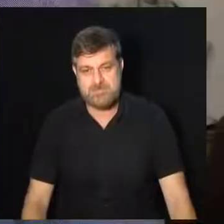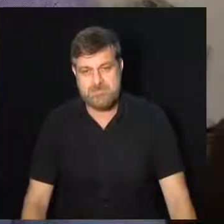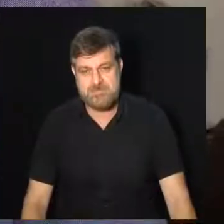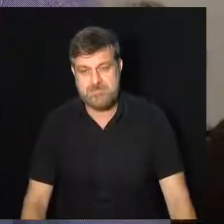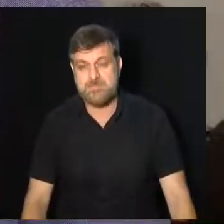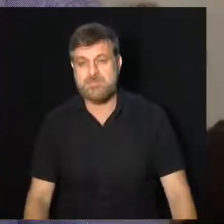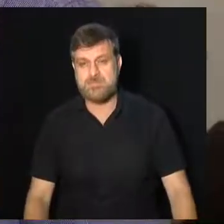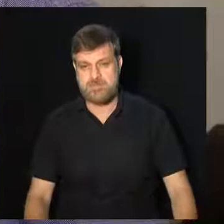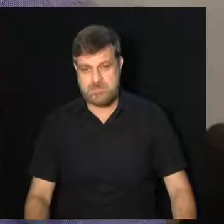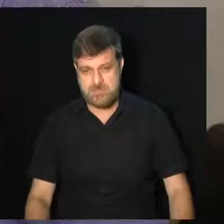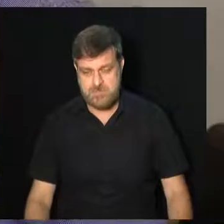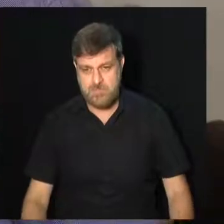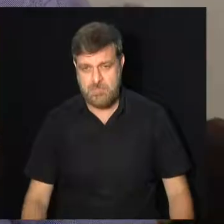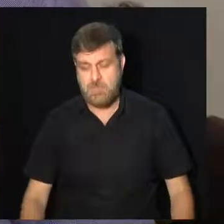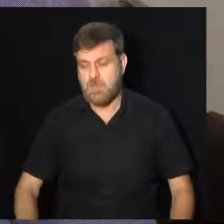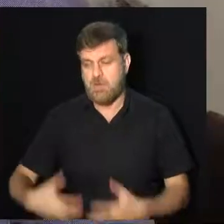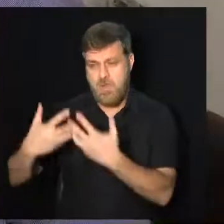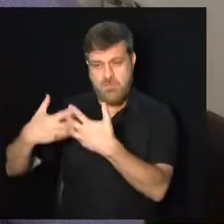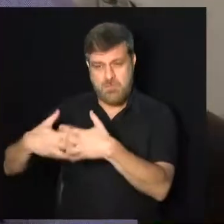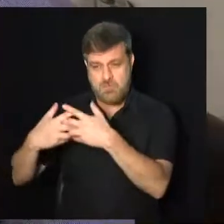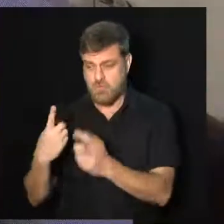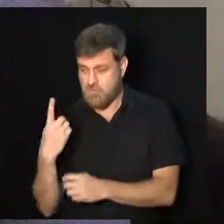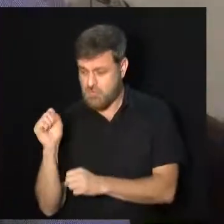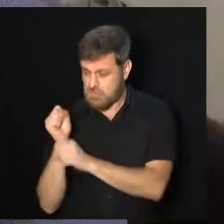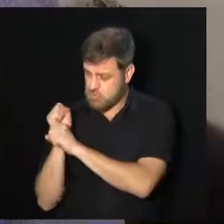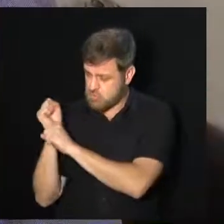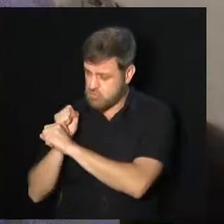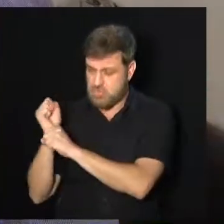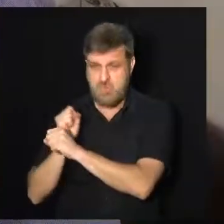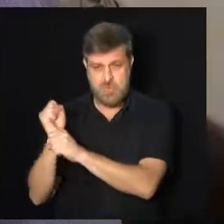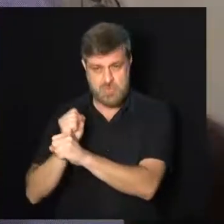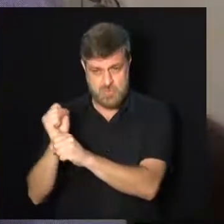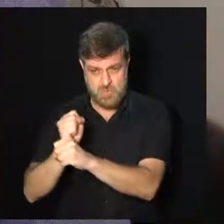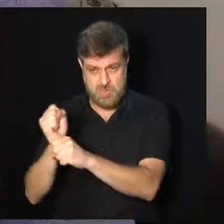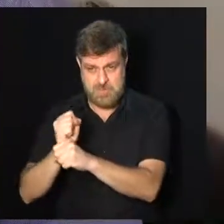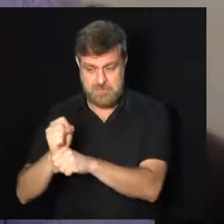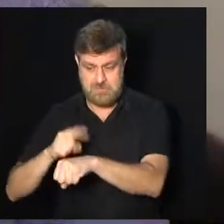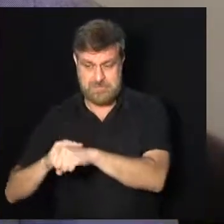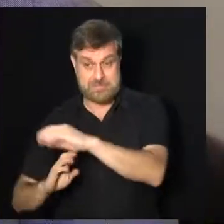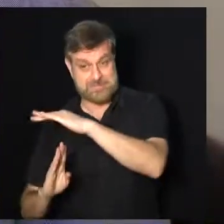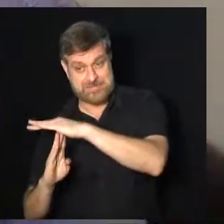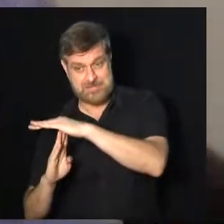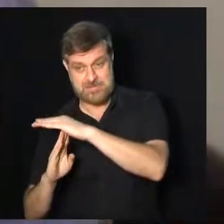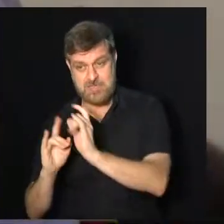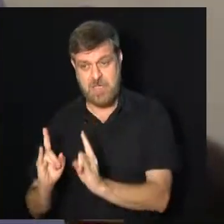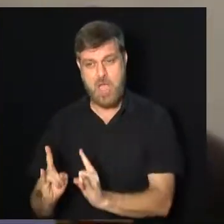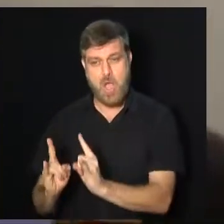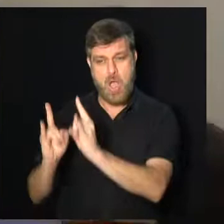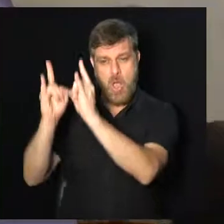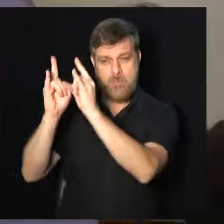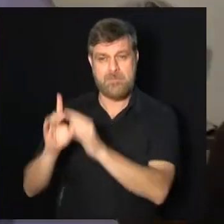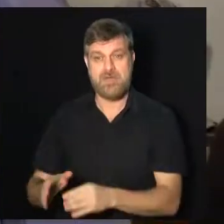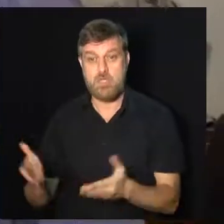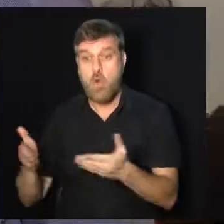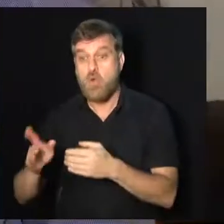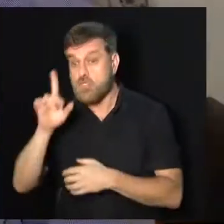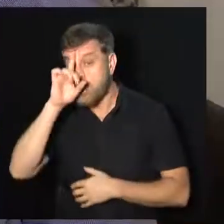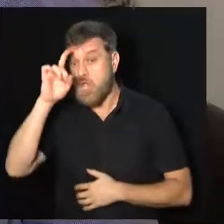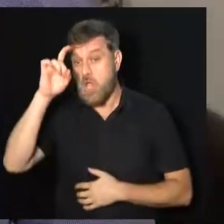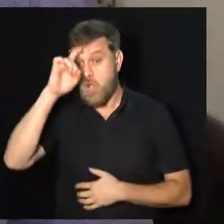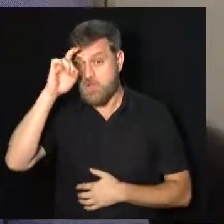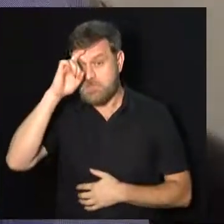O prédio que ela funcionou durante 18 anos, de forma provisória, é um prédio do Hospital